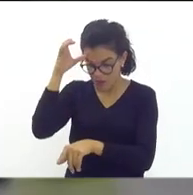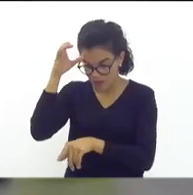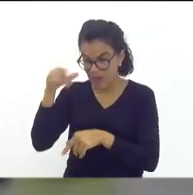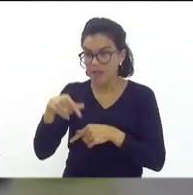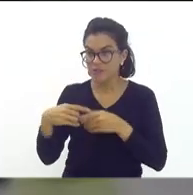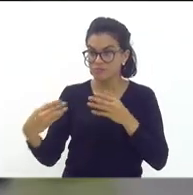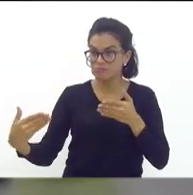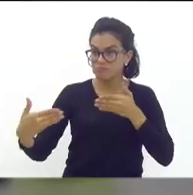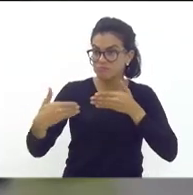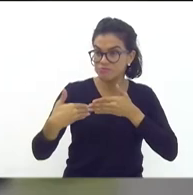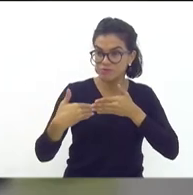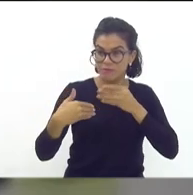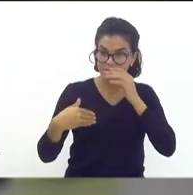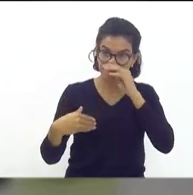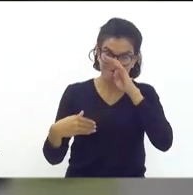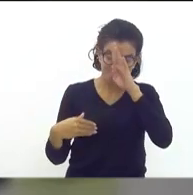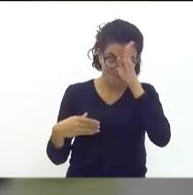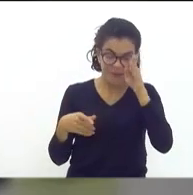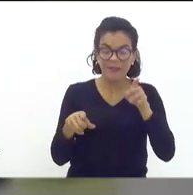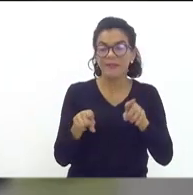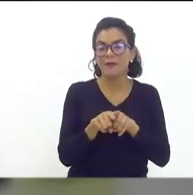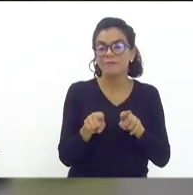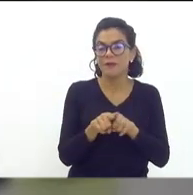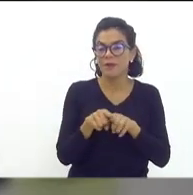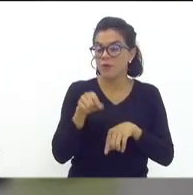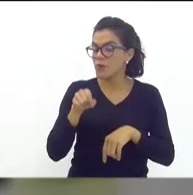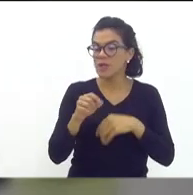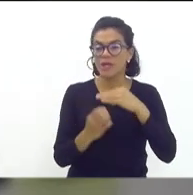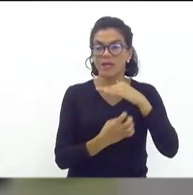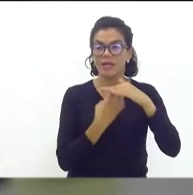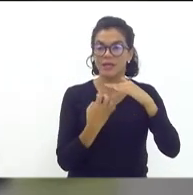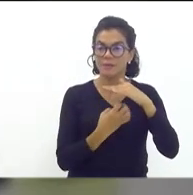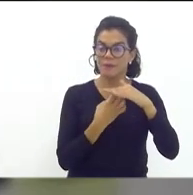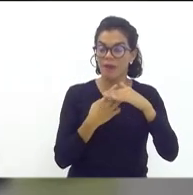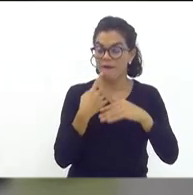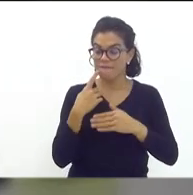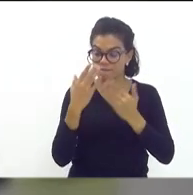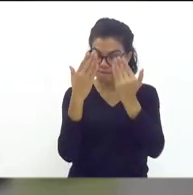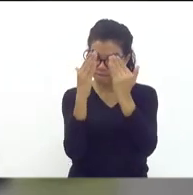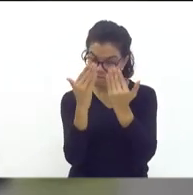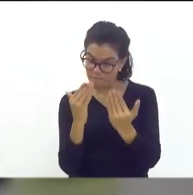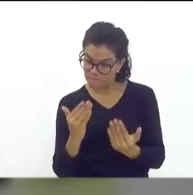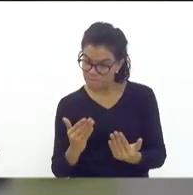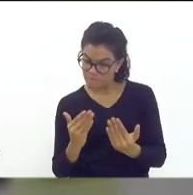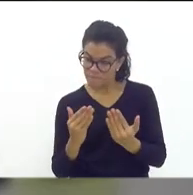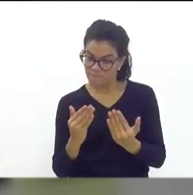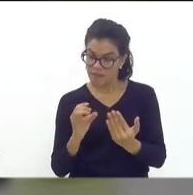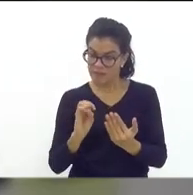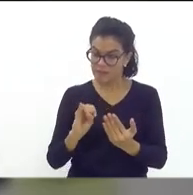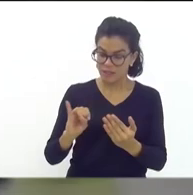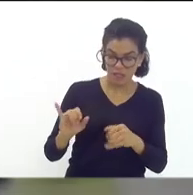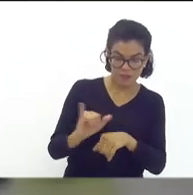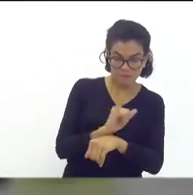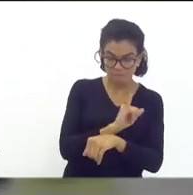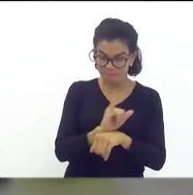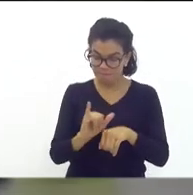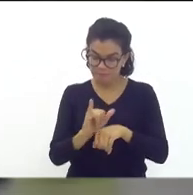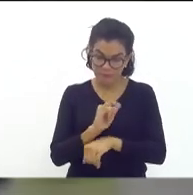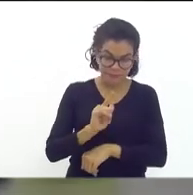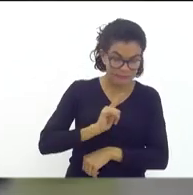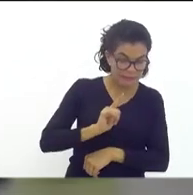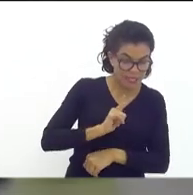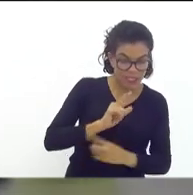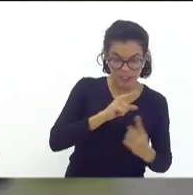caso específico a NP o que a agência fará é verificar se alguma maneira a